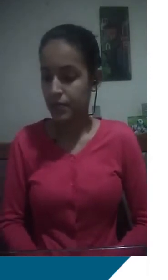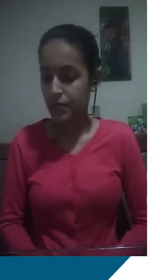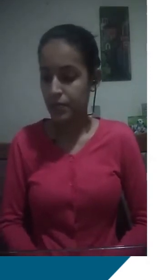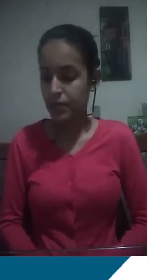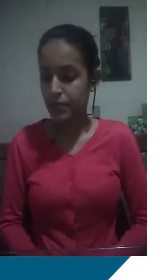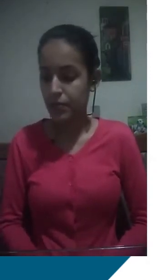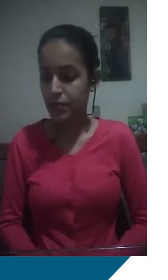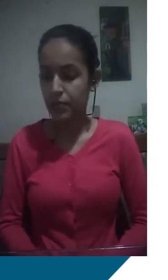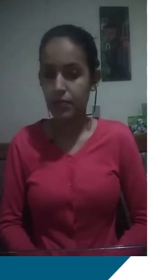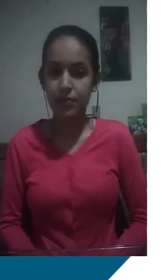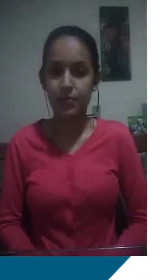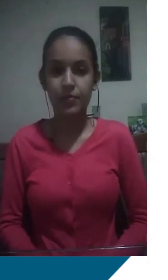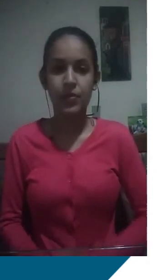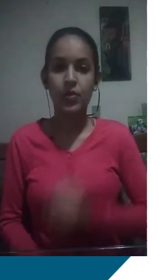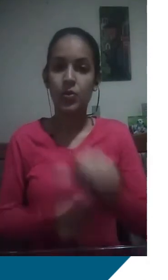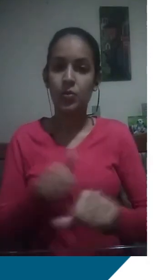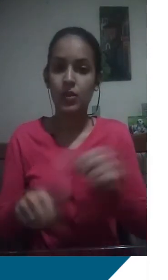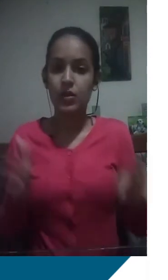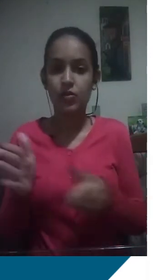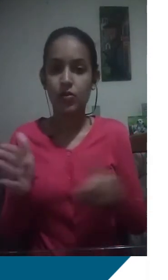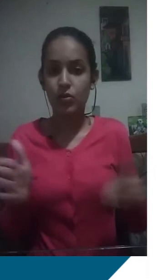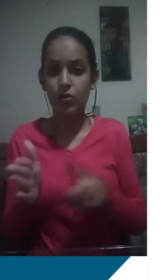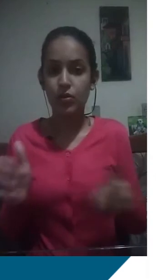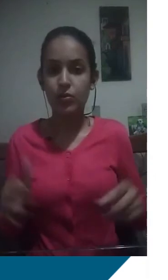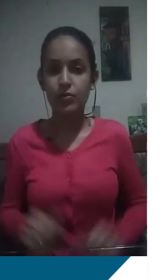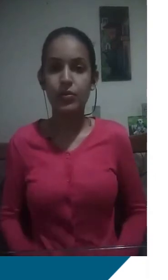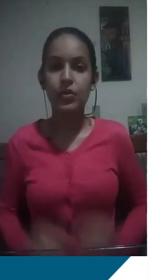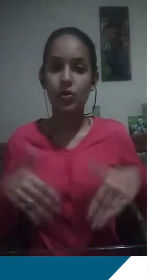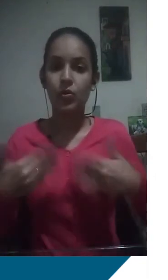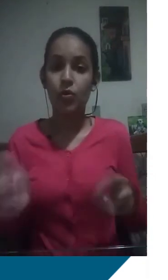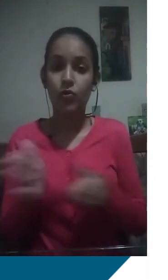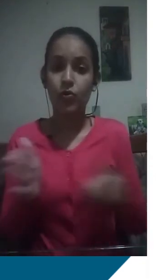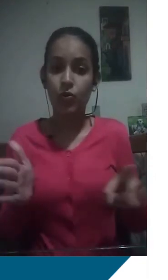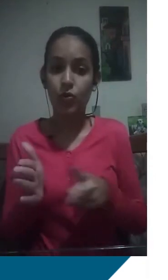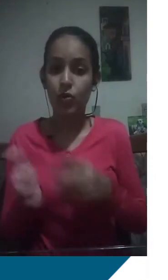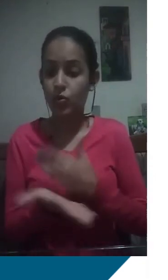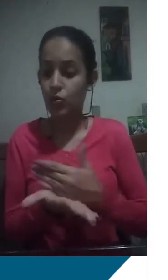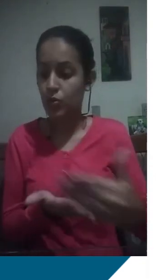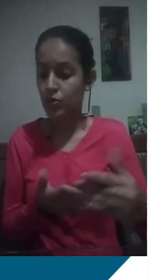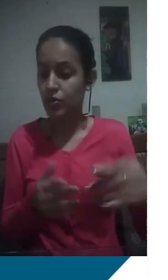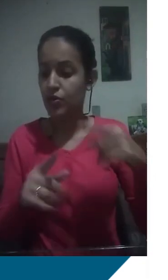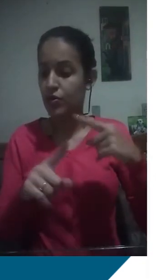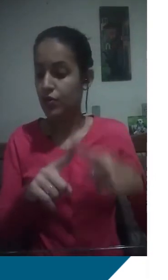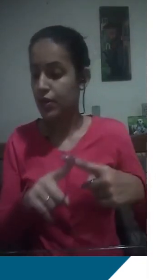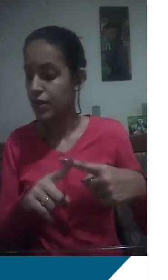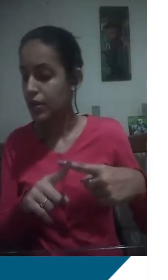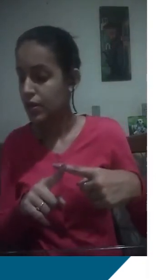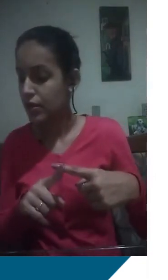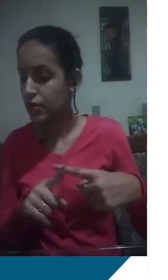volume vai ser igual a volume inicial vezes gama vezes Δθ. Esse